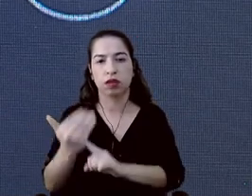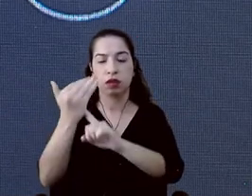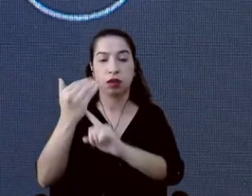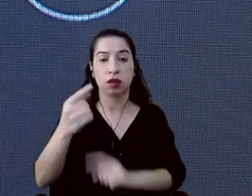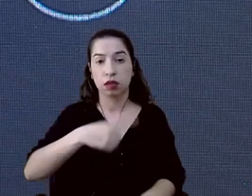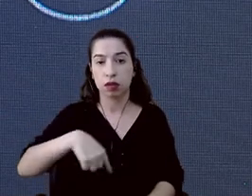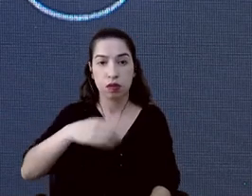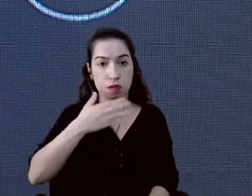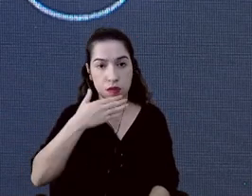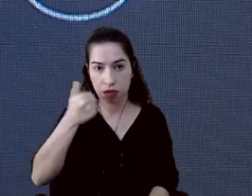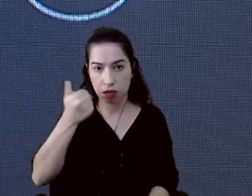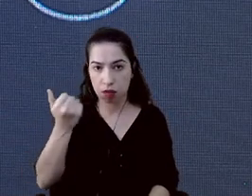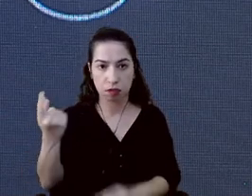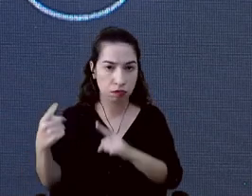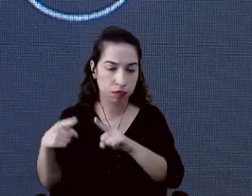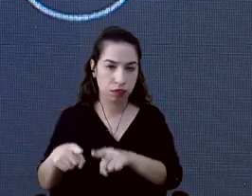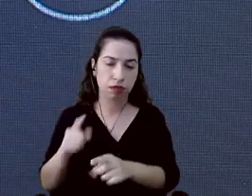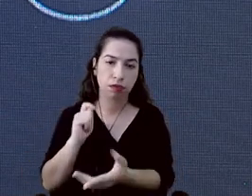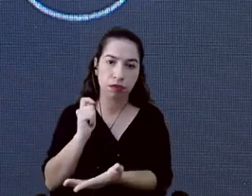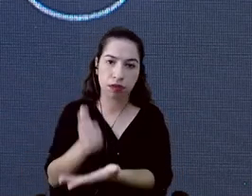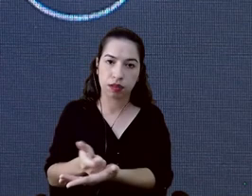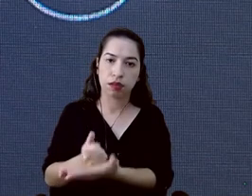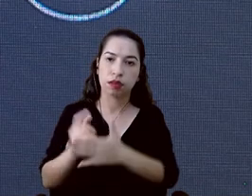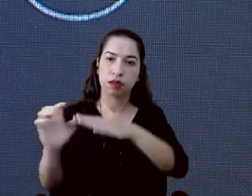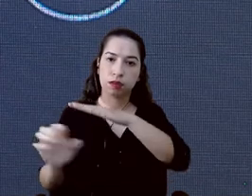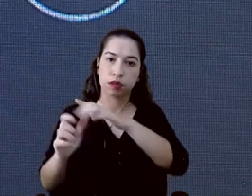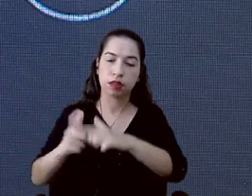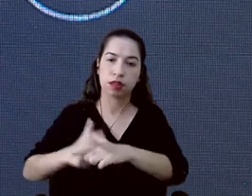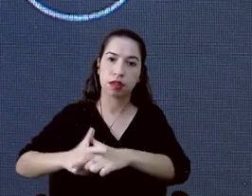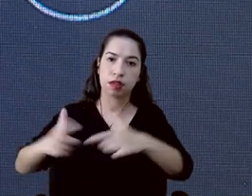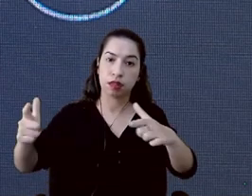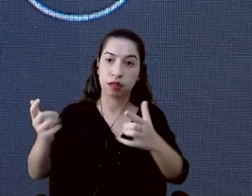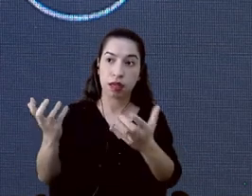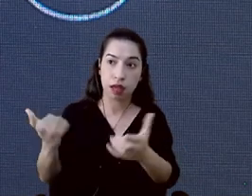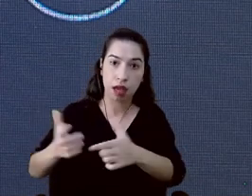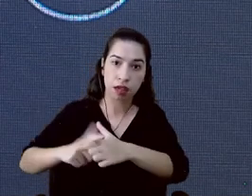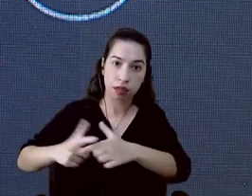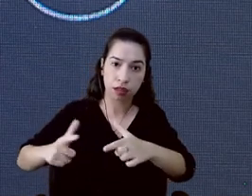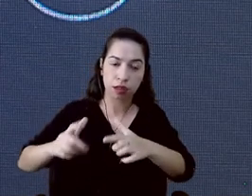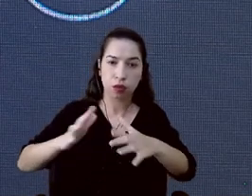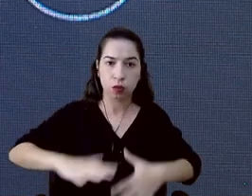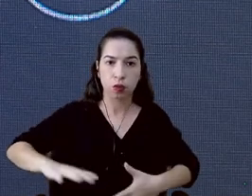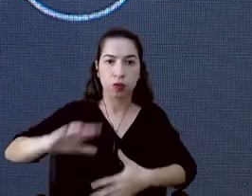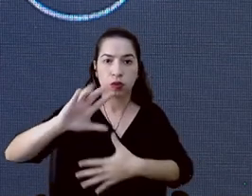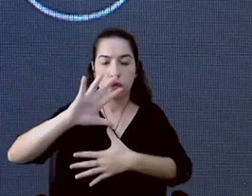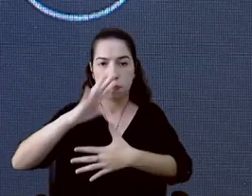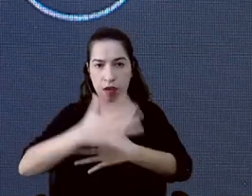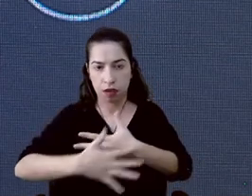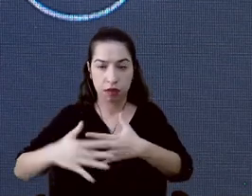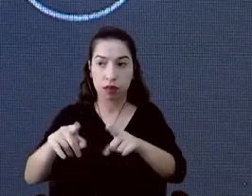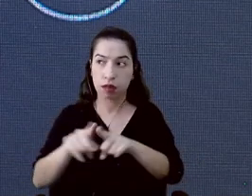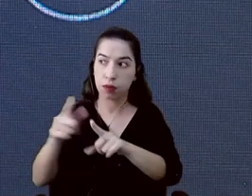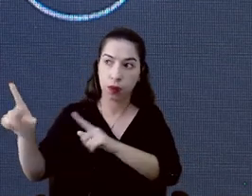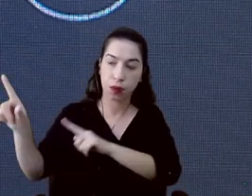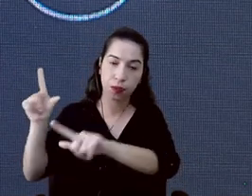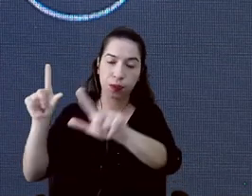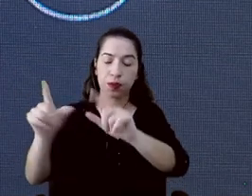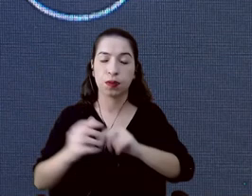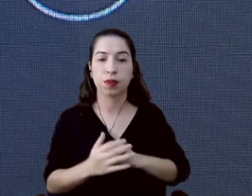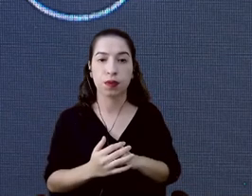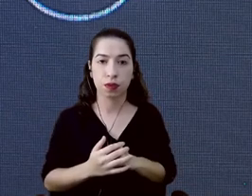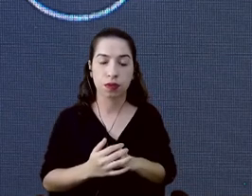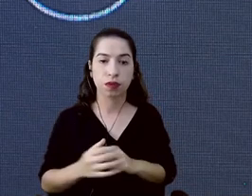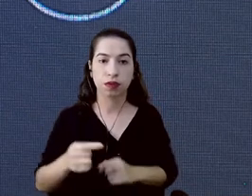de pagamento para grandes empresas querem crescer na América Latina em outros mercados emergentes então a gente faz isso